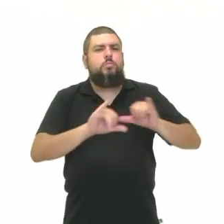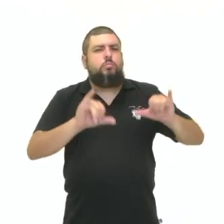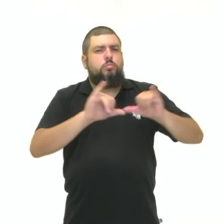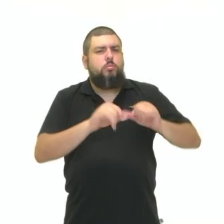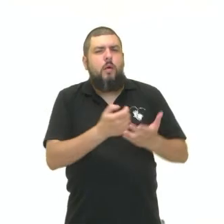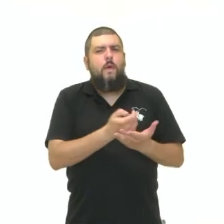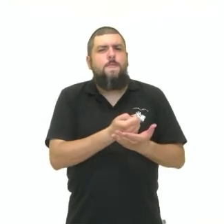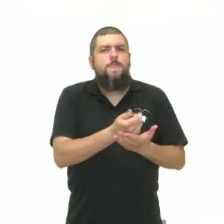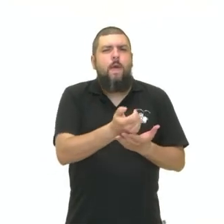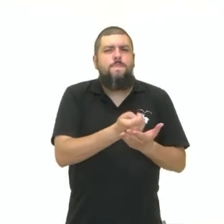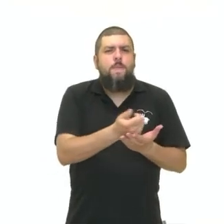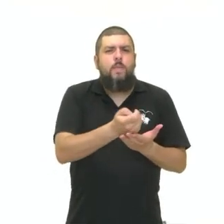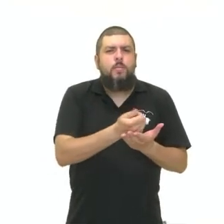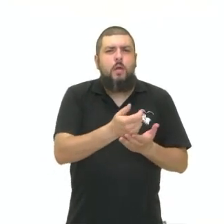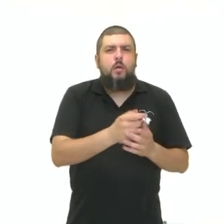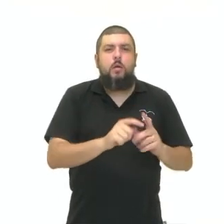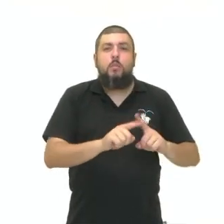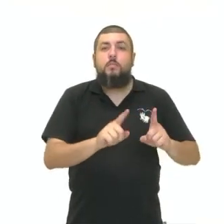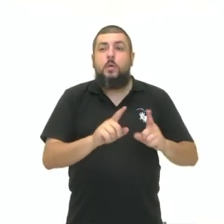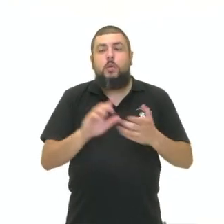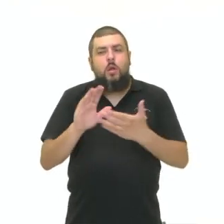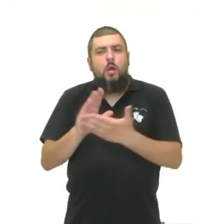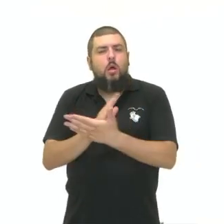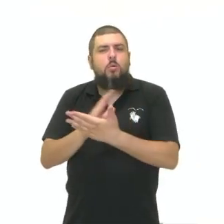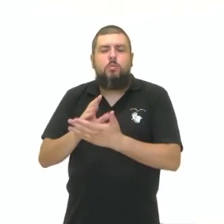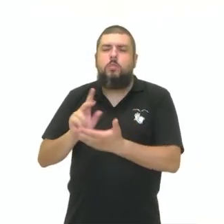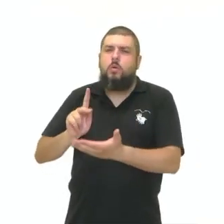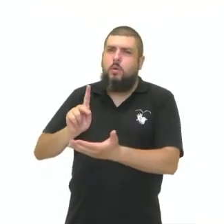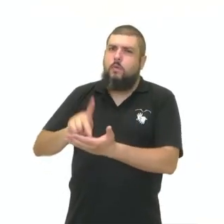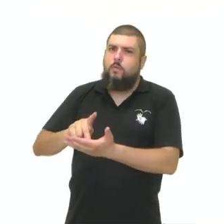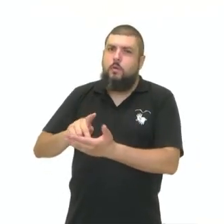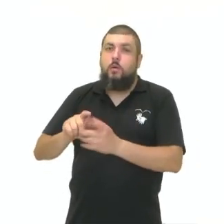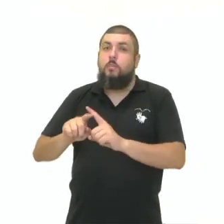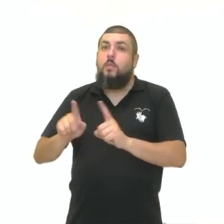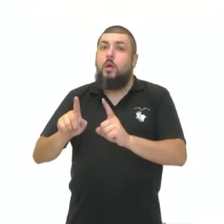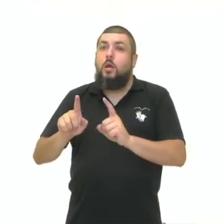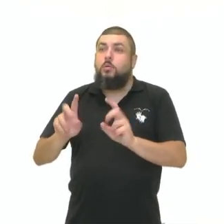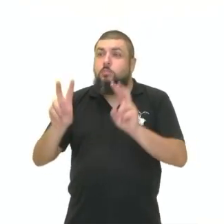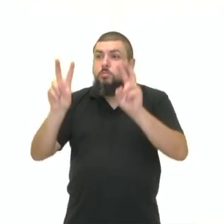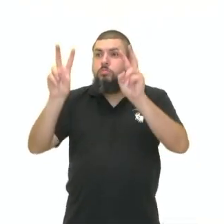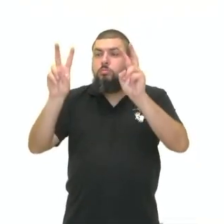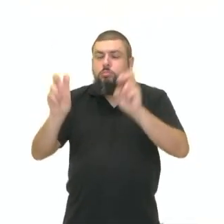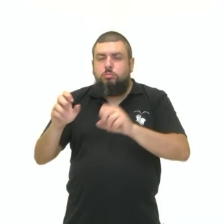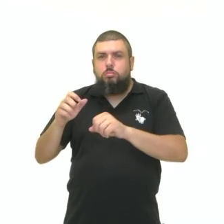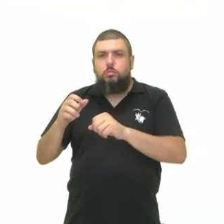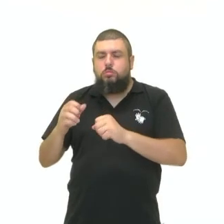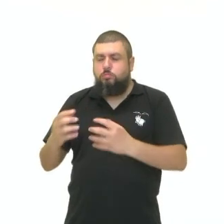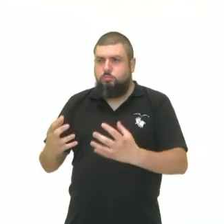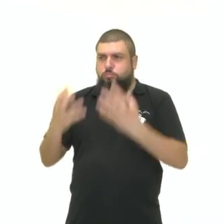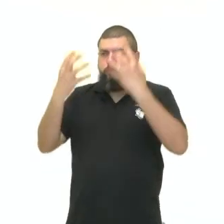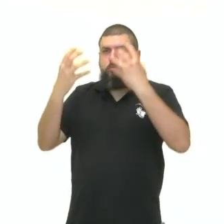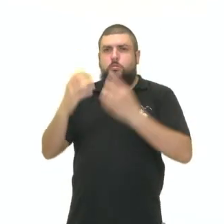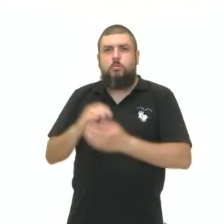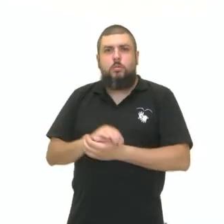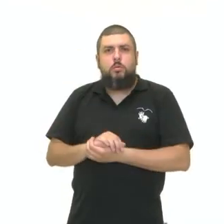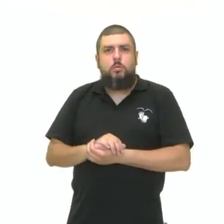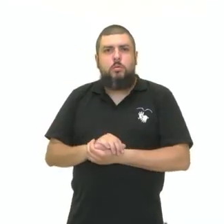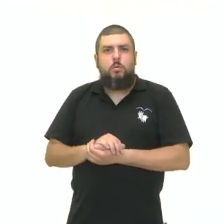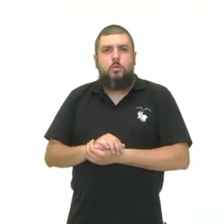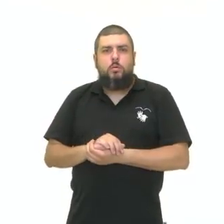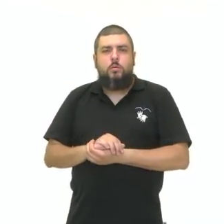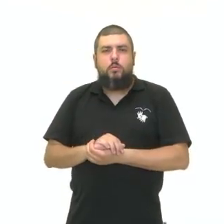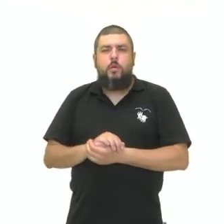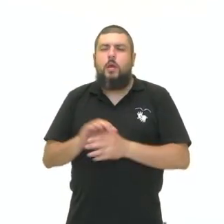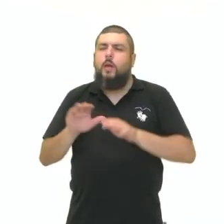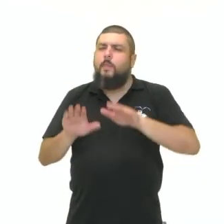baseadas em fatos verdadeiros, porém com títulos exagerados ou sensacionalistas. De acordo com o